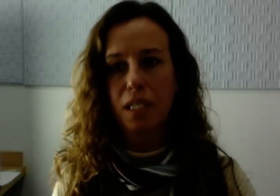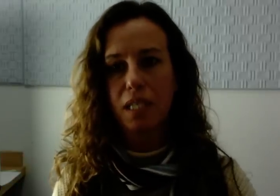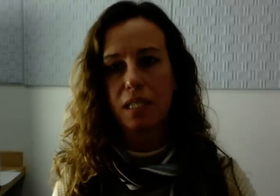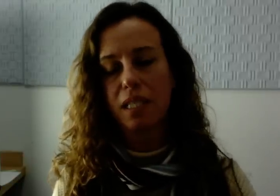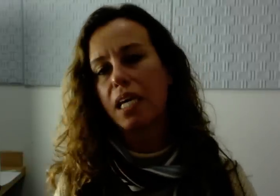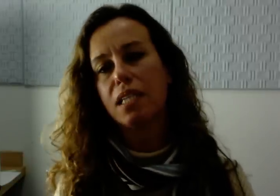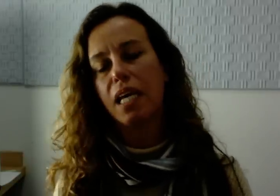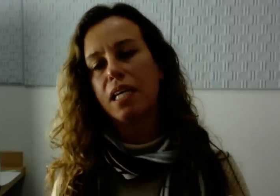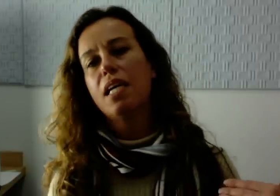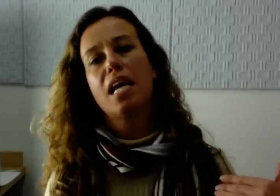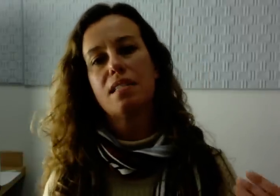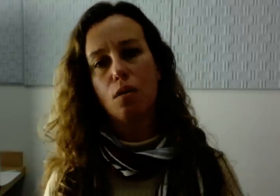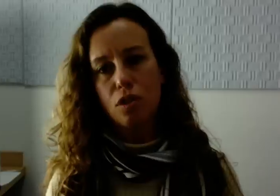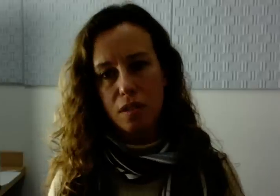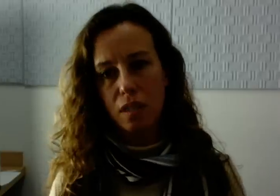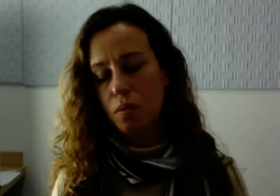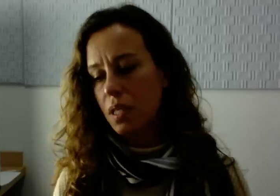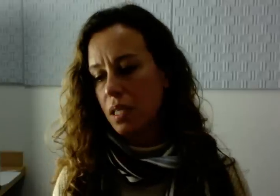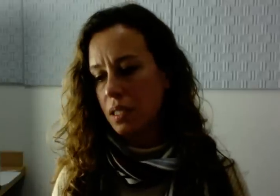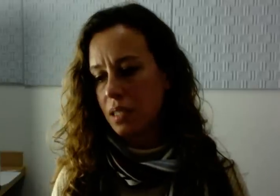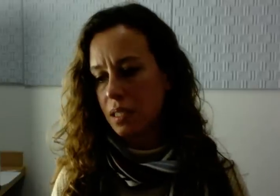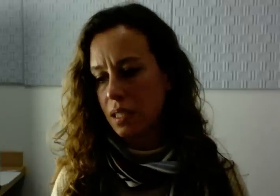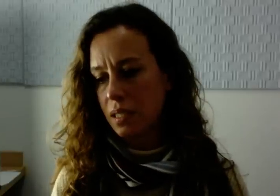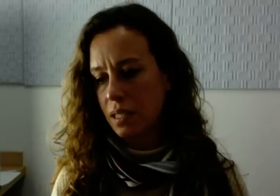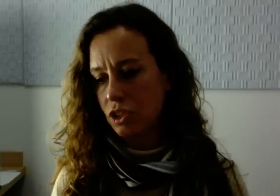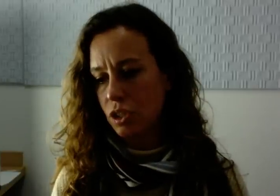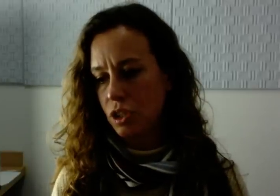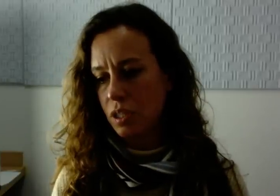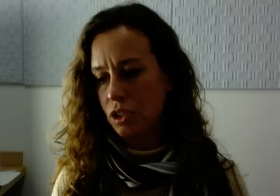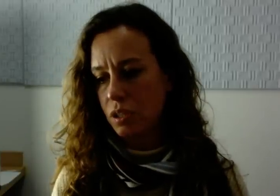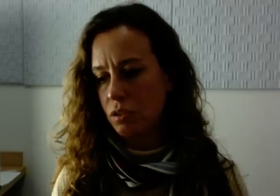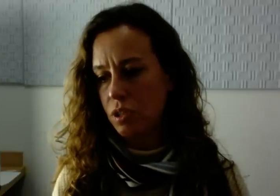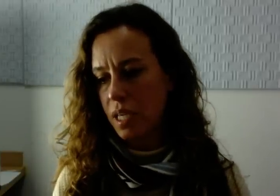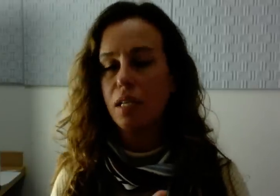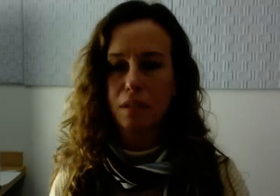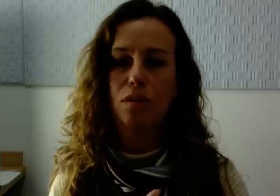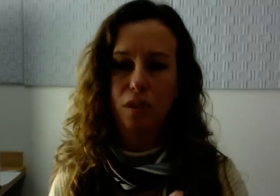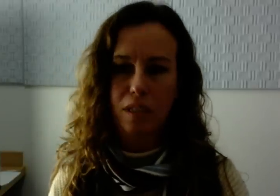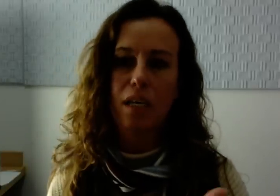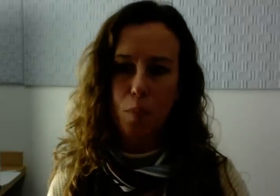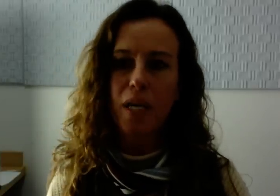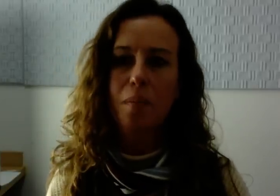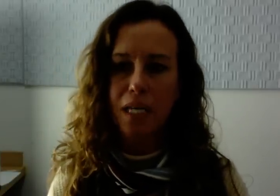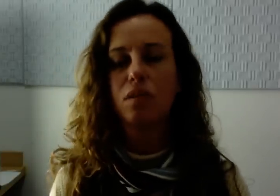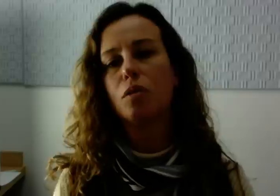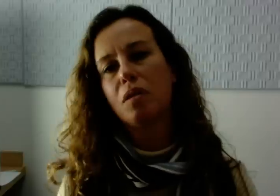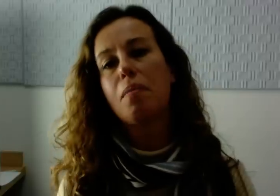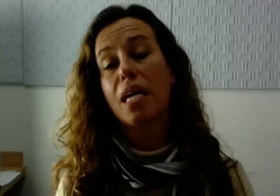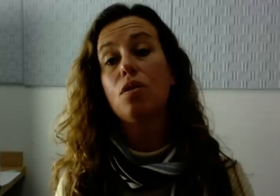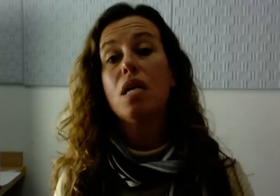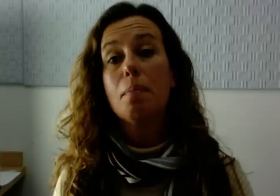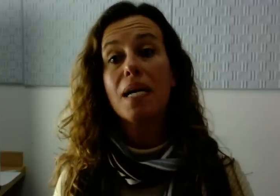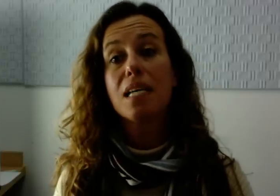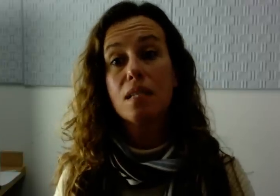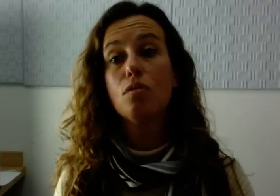exemplo que que que né que tem essa condição da da da de de de de serem tá em acompanhamento tá tomando